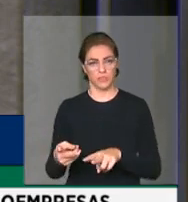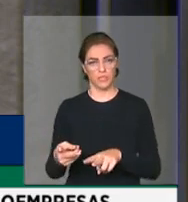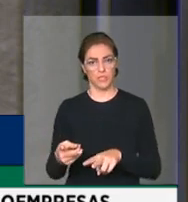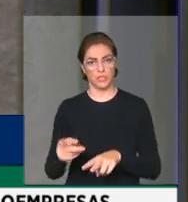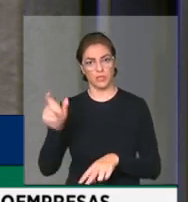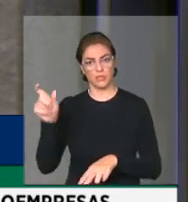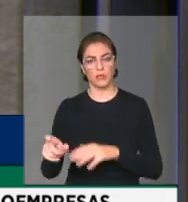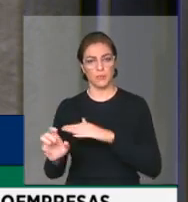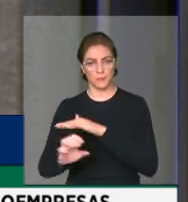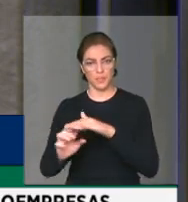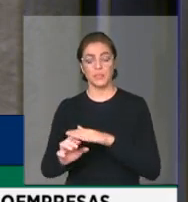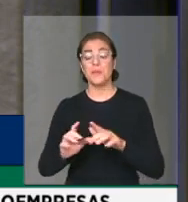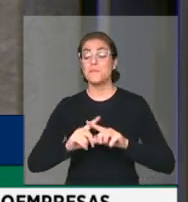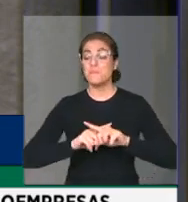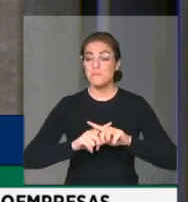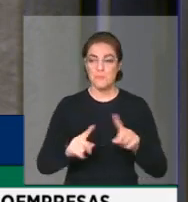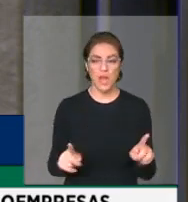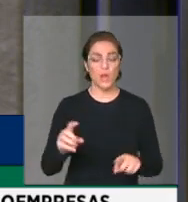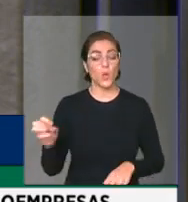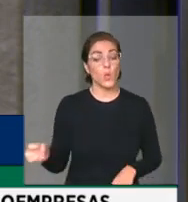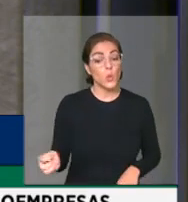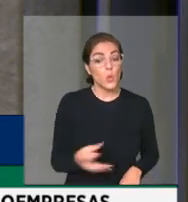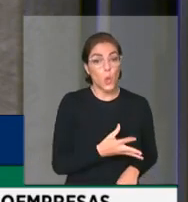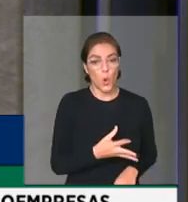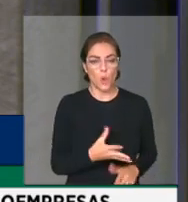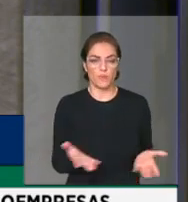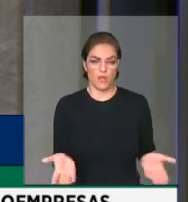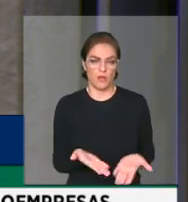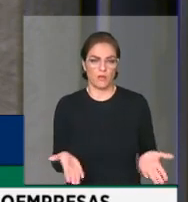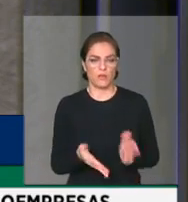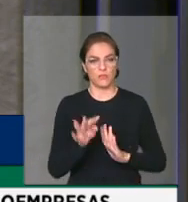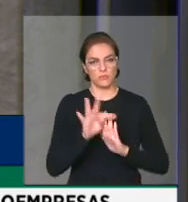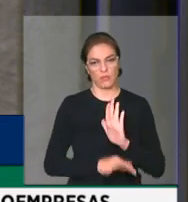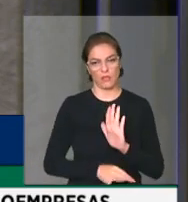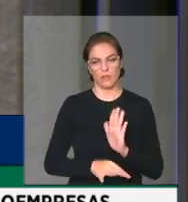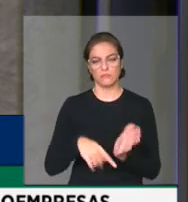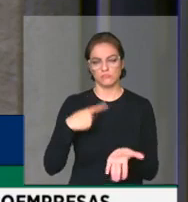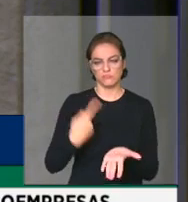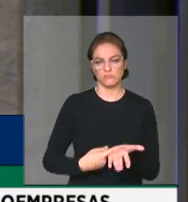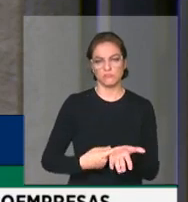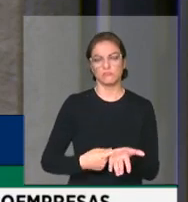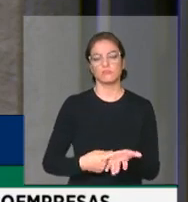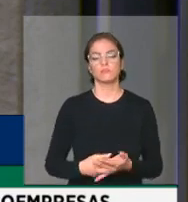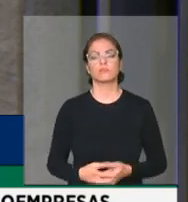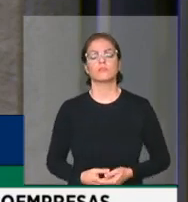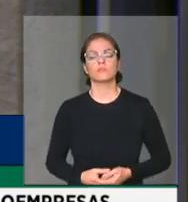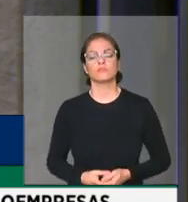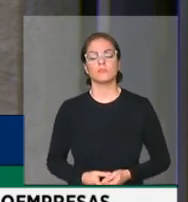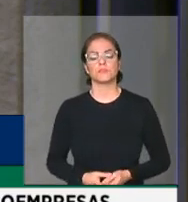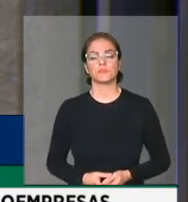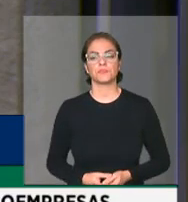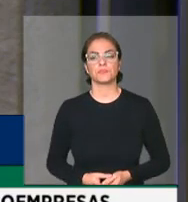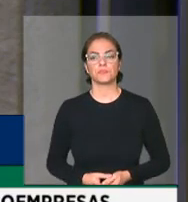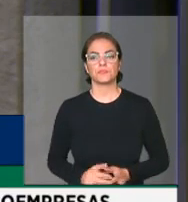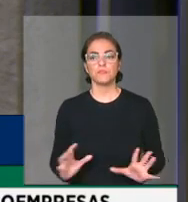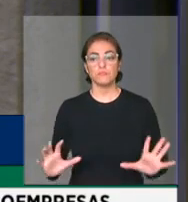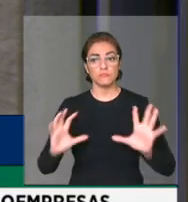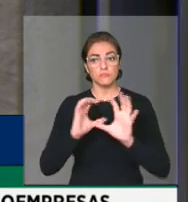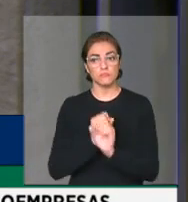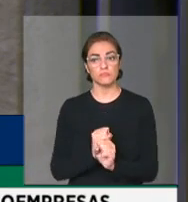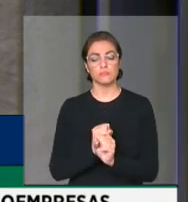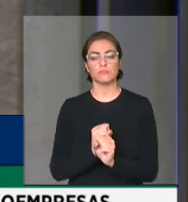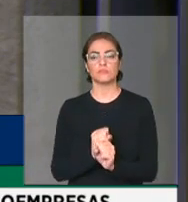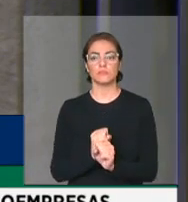empréstimo. Nesse novo modelo pactuado entre esta Casa, também o Senado e o Governo, o montante total